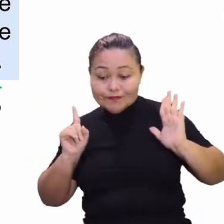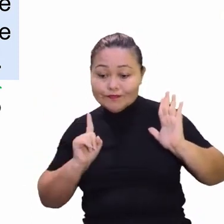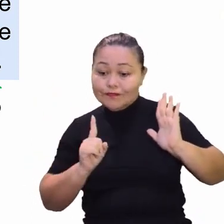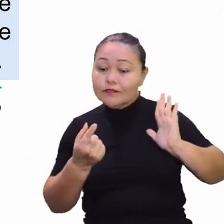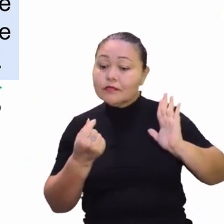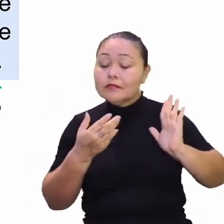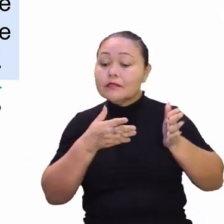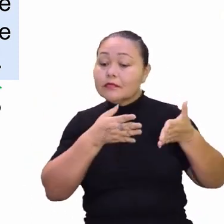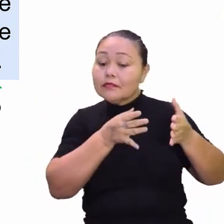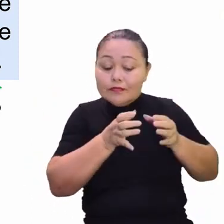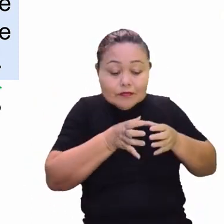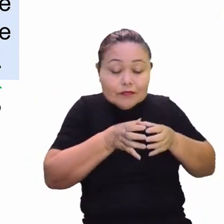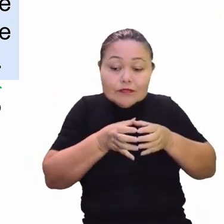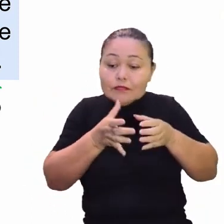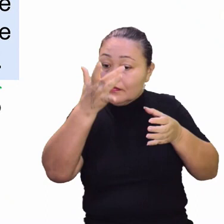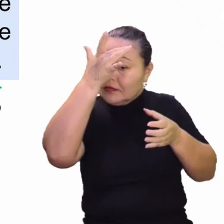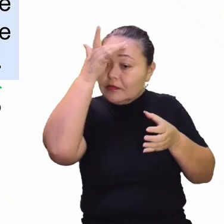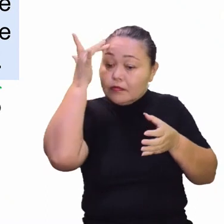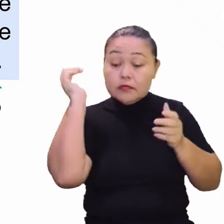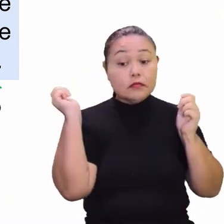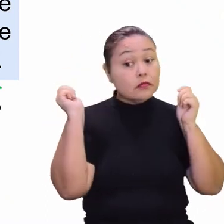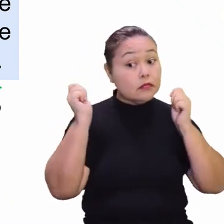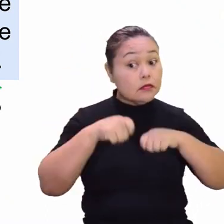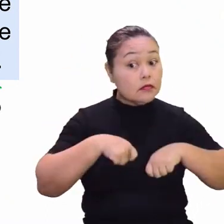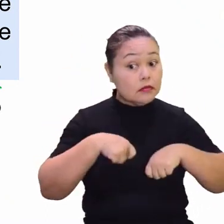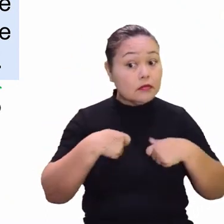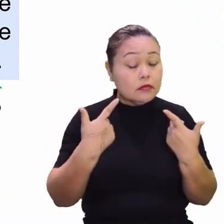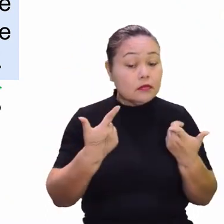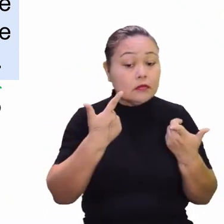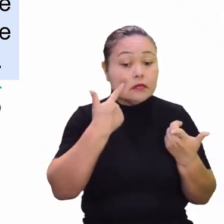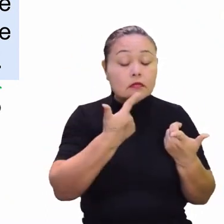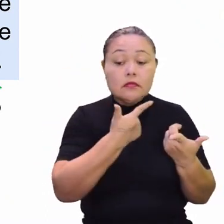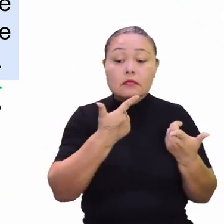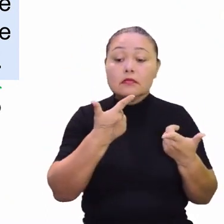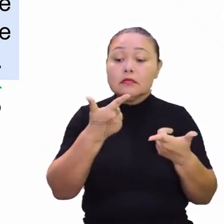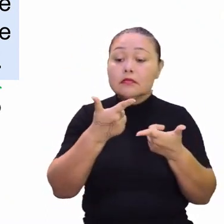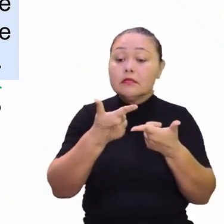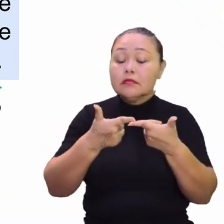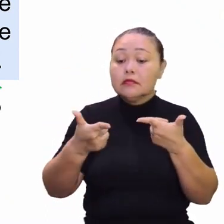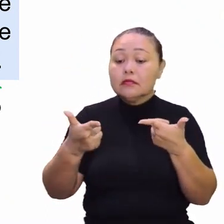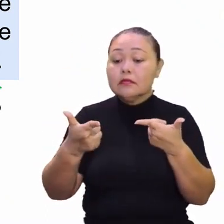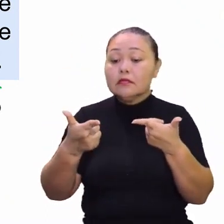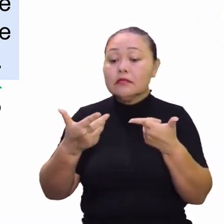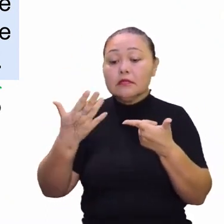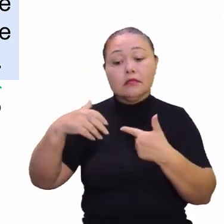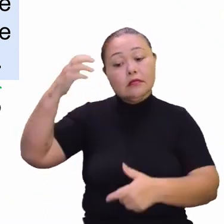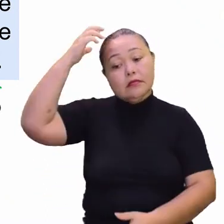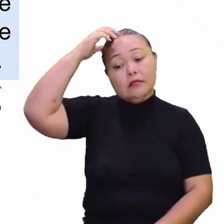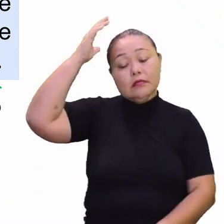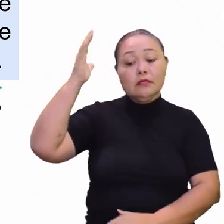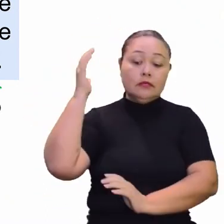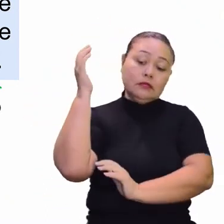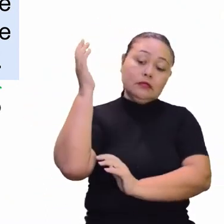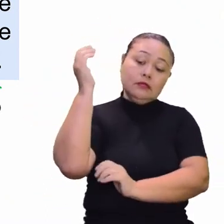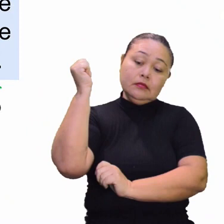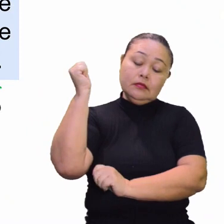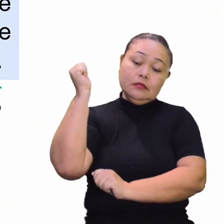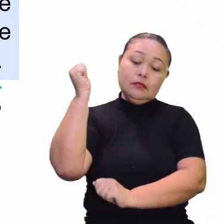entrada dessas expedições que permitiram realmente esse impacto que teve a coroa